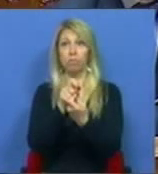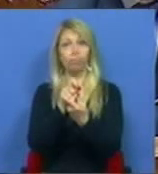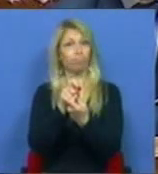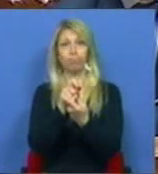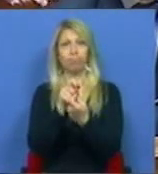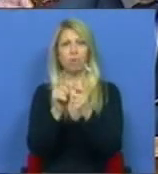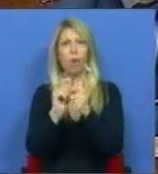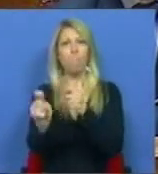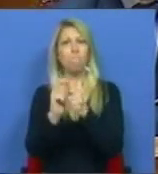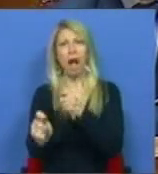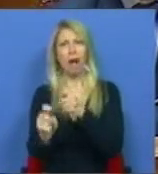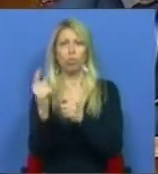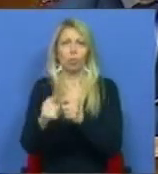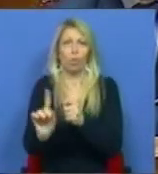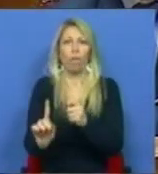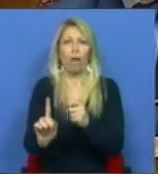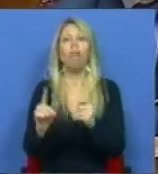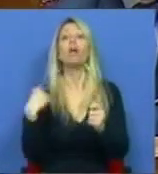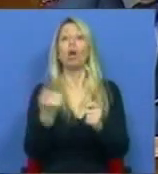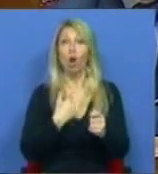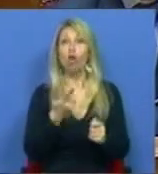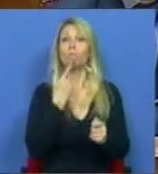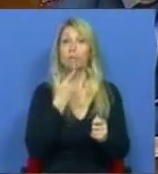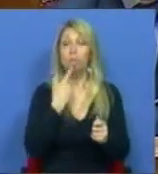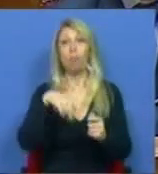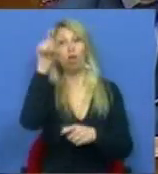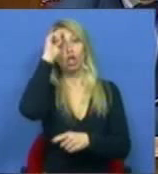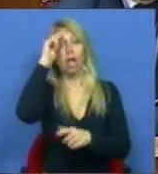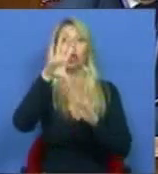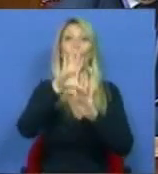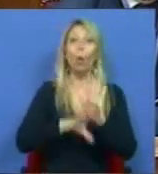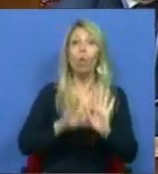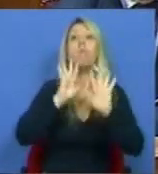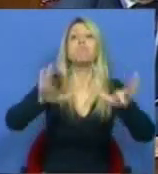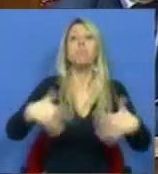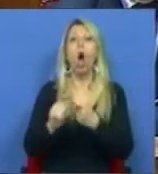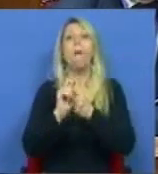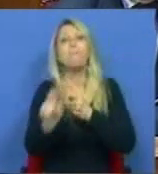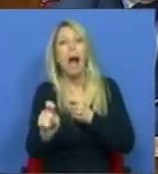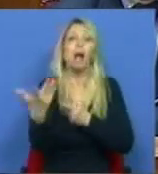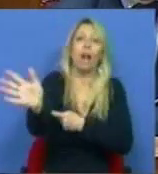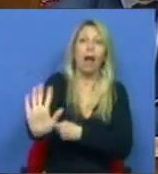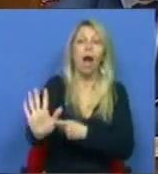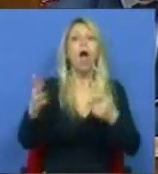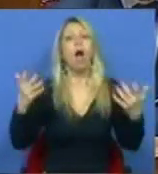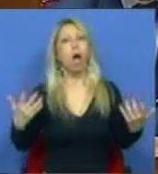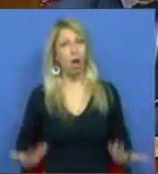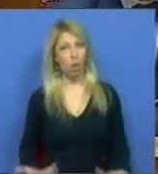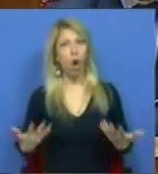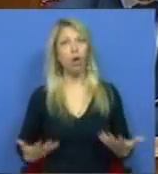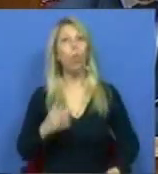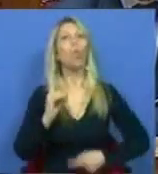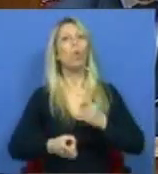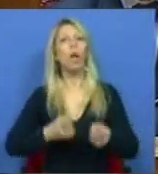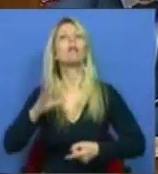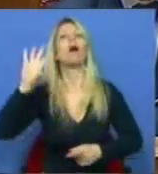ser pagos. Nós percebemos que estágios curriculares podem não ser pagos. Agora, o que está a acontecer